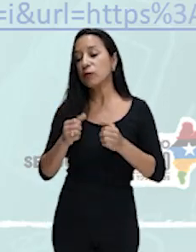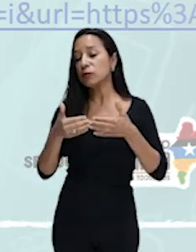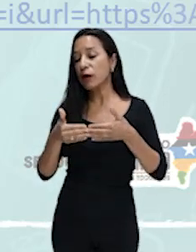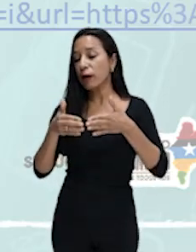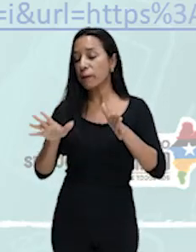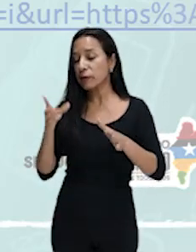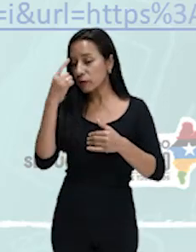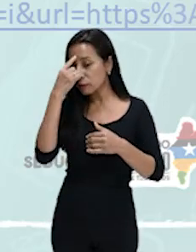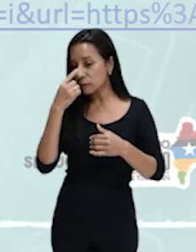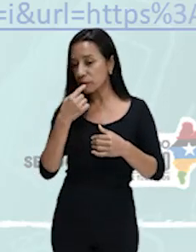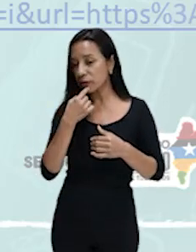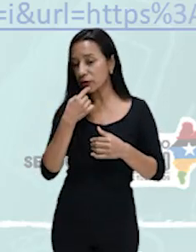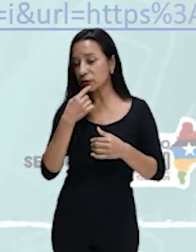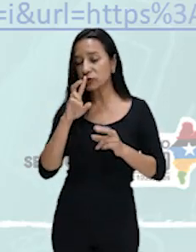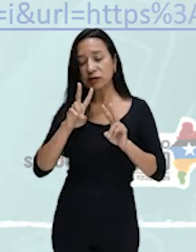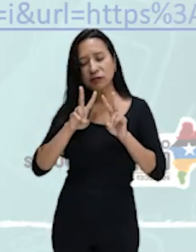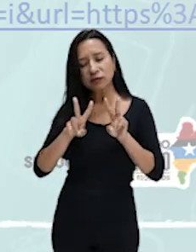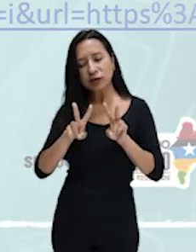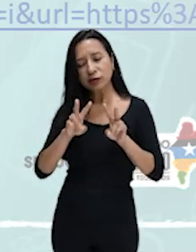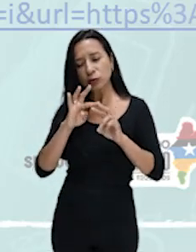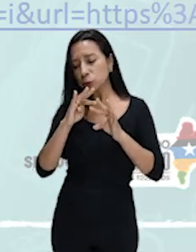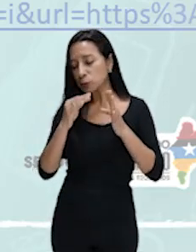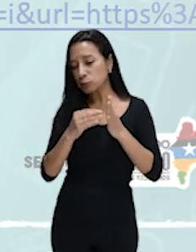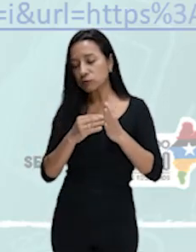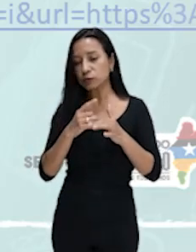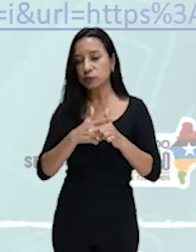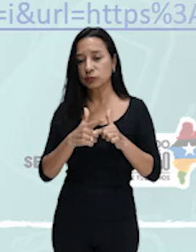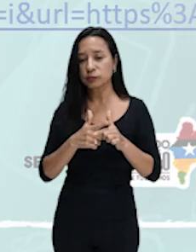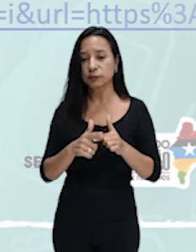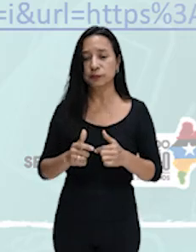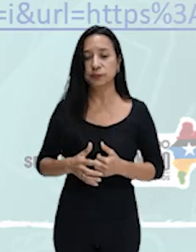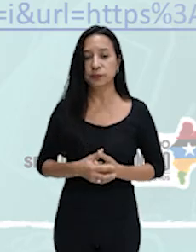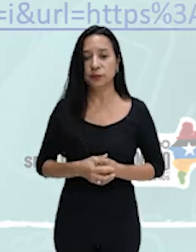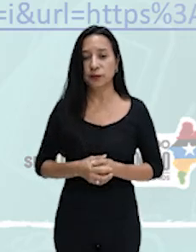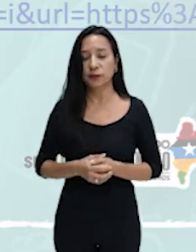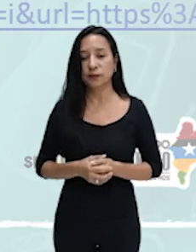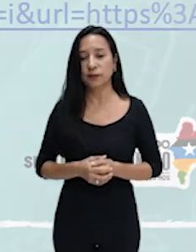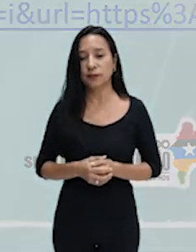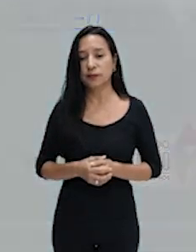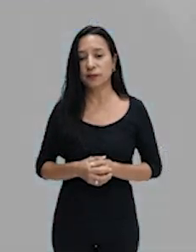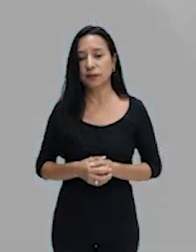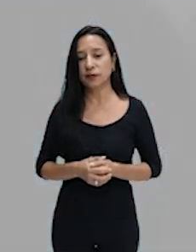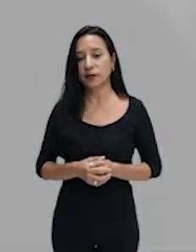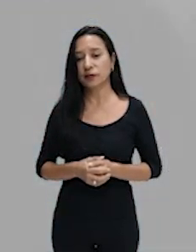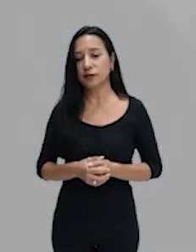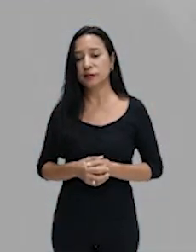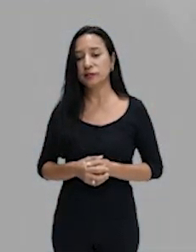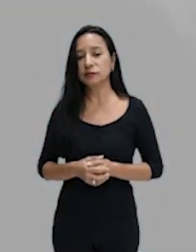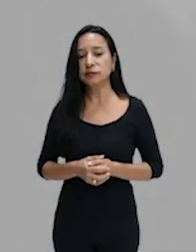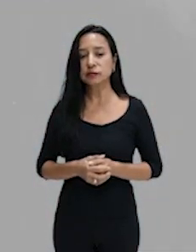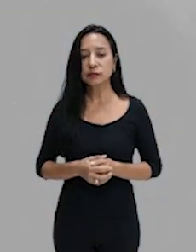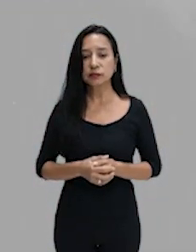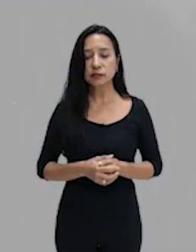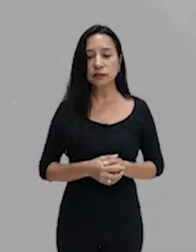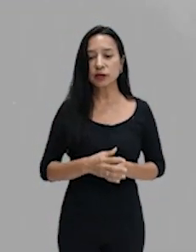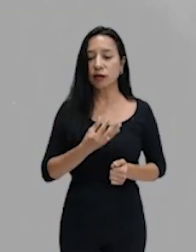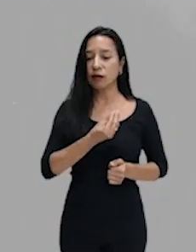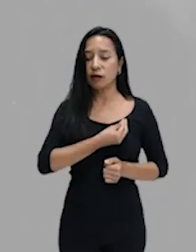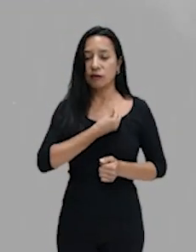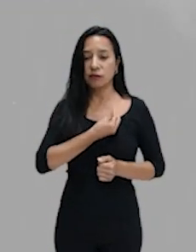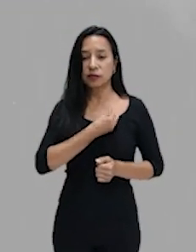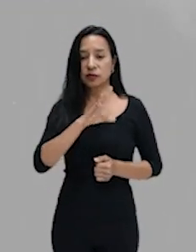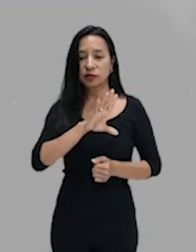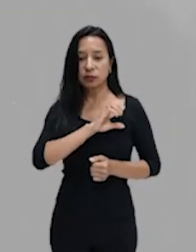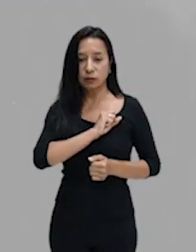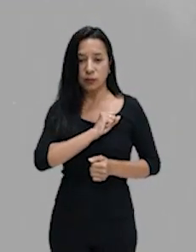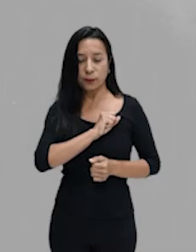verificar toda essa situação. A vida amorosa. Quando a gente começa a falar de